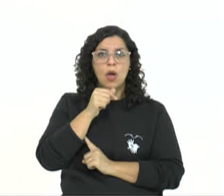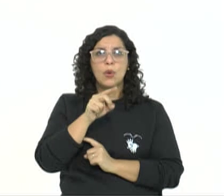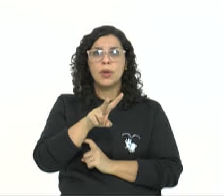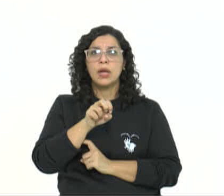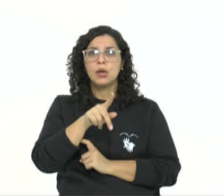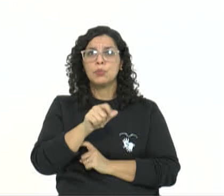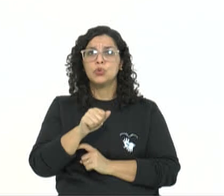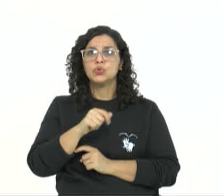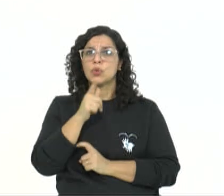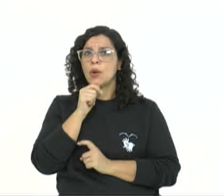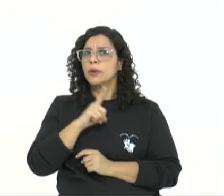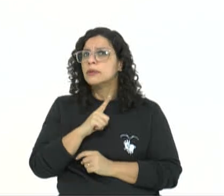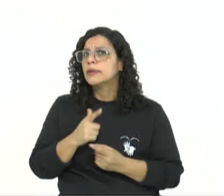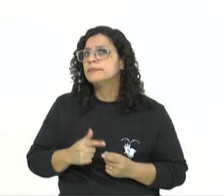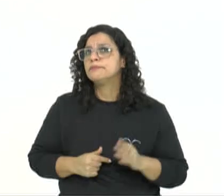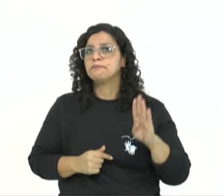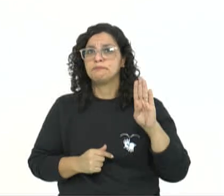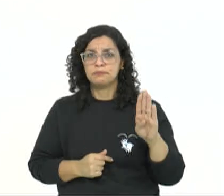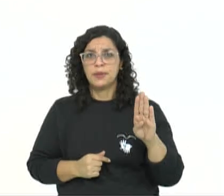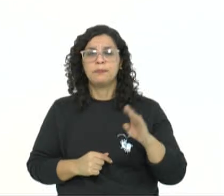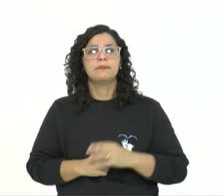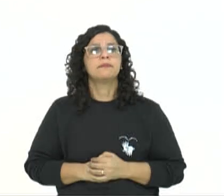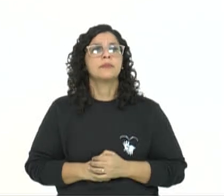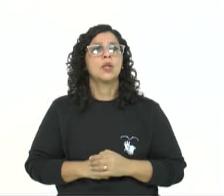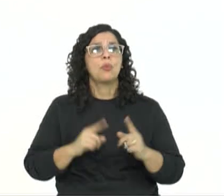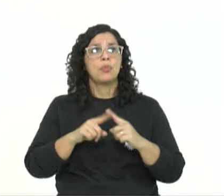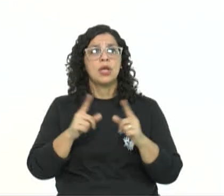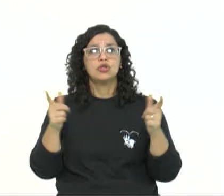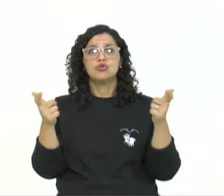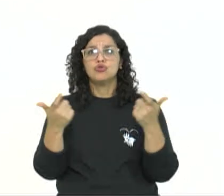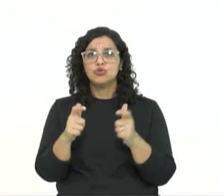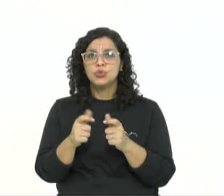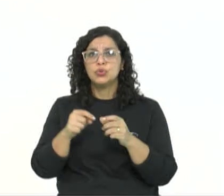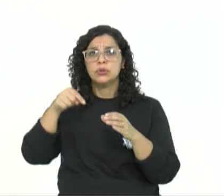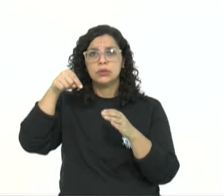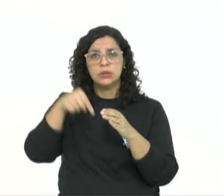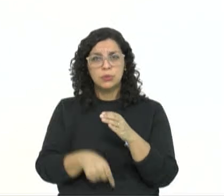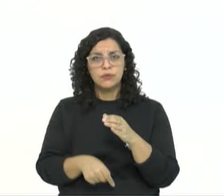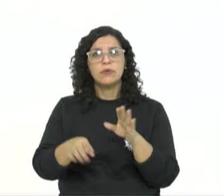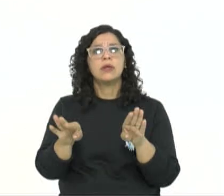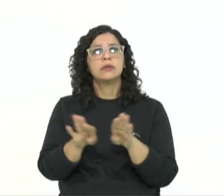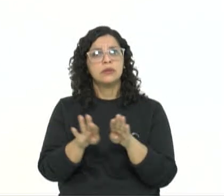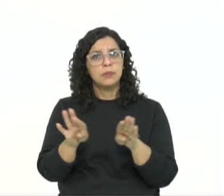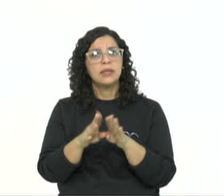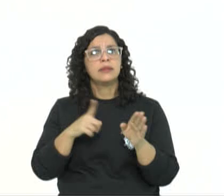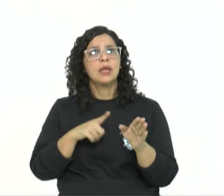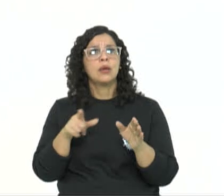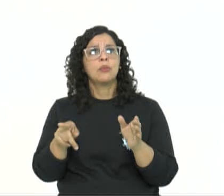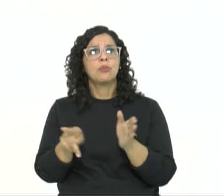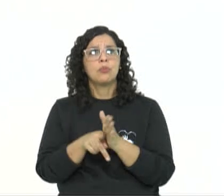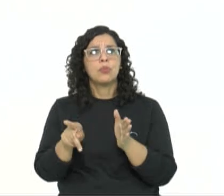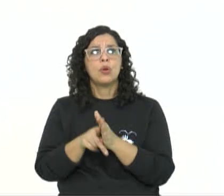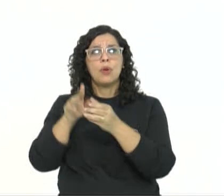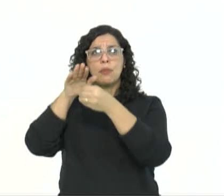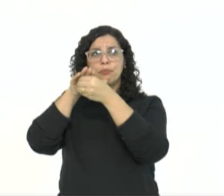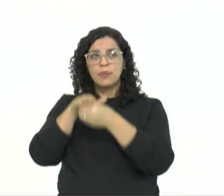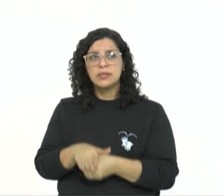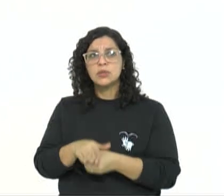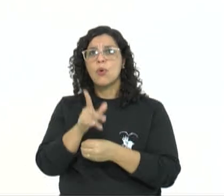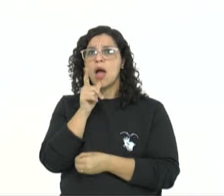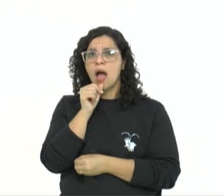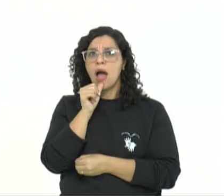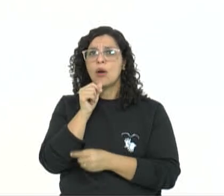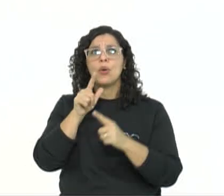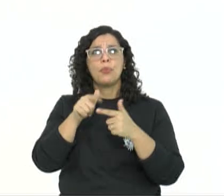empuxo exercido pela água, B, pela diminuição com a profundidade com a